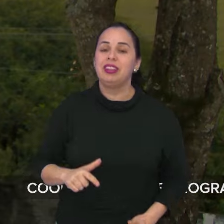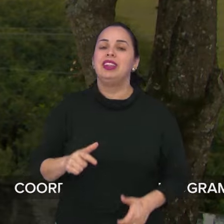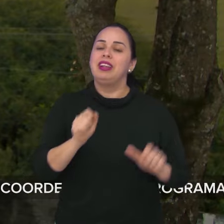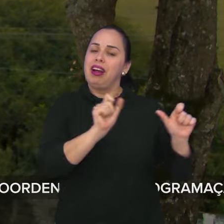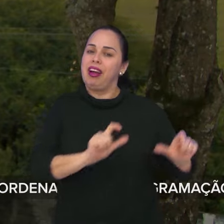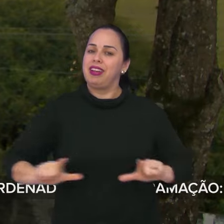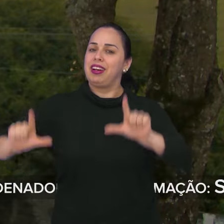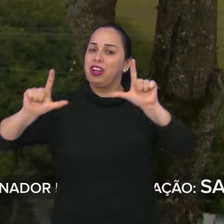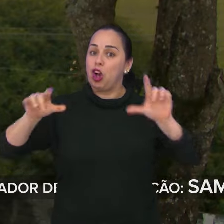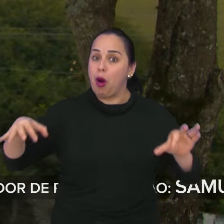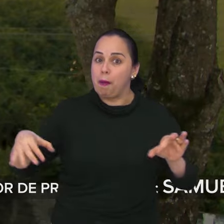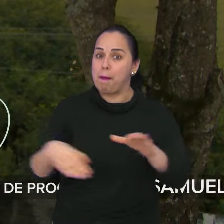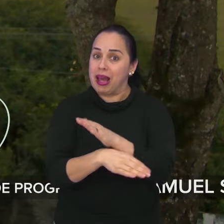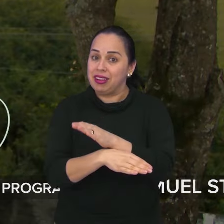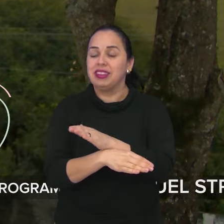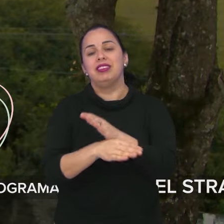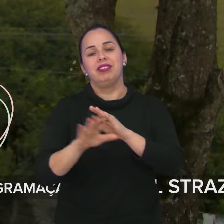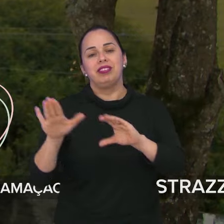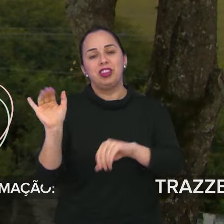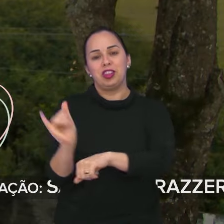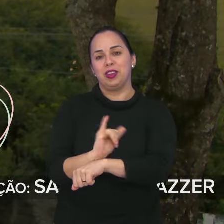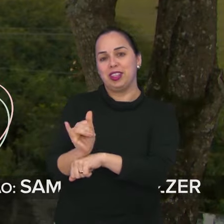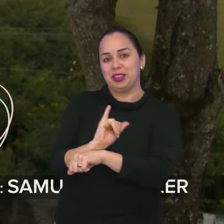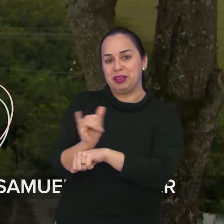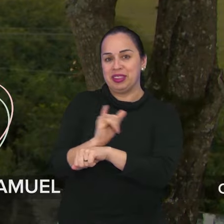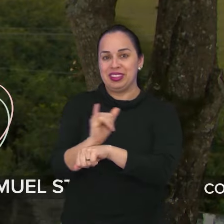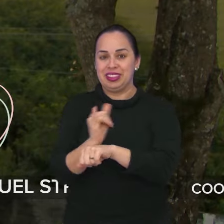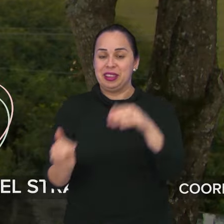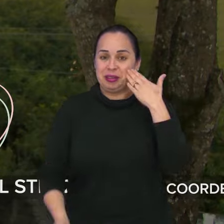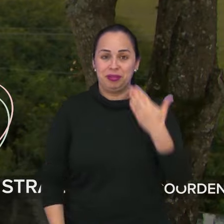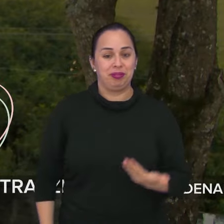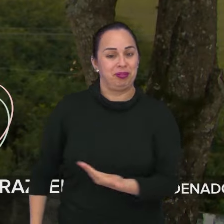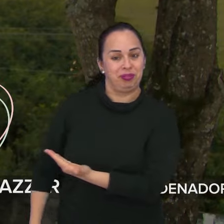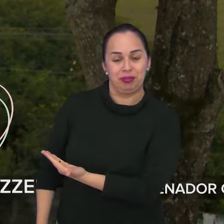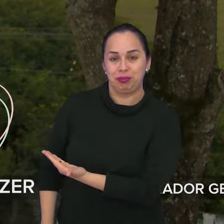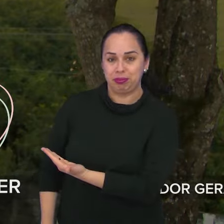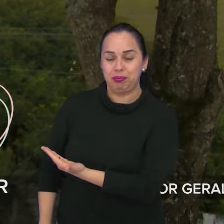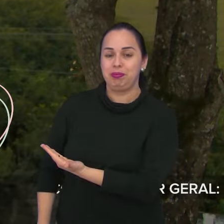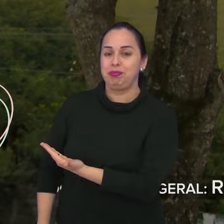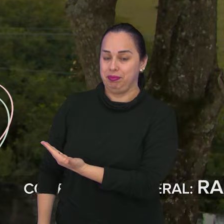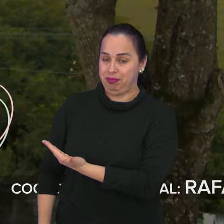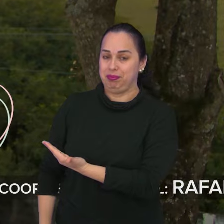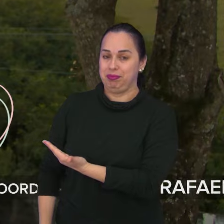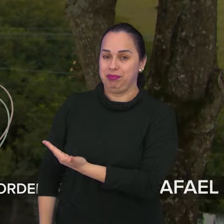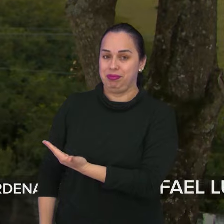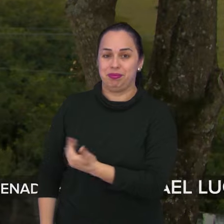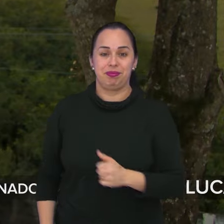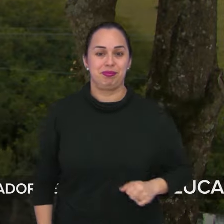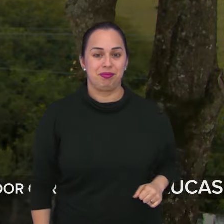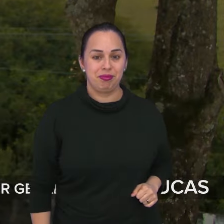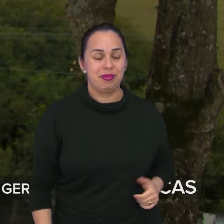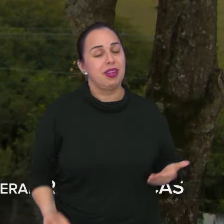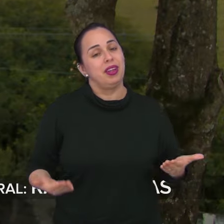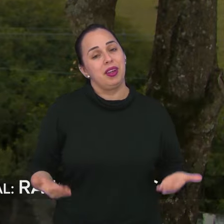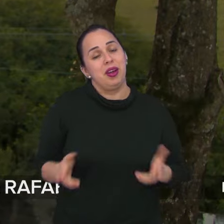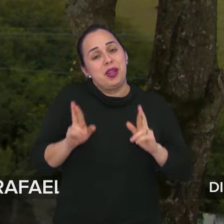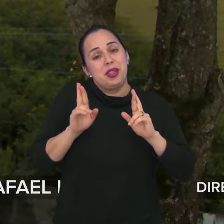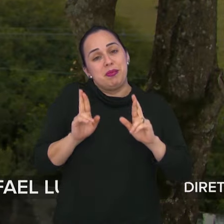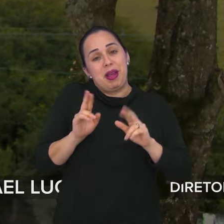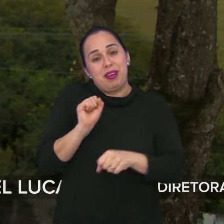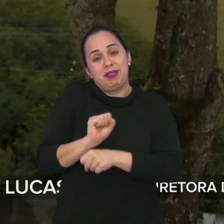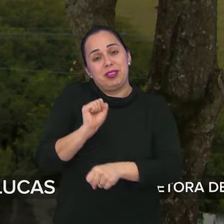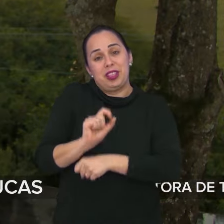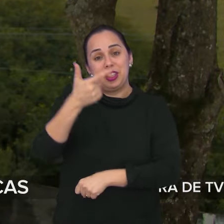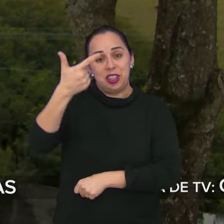entrevista completa de cada um deles você acompanha no YouTube da TV Câmara, na playlist do Entrevistas. E eu espero você no